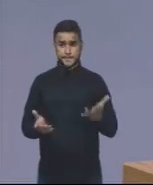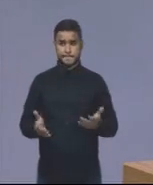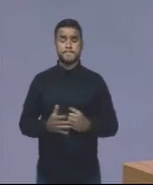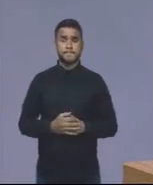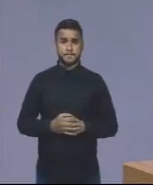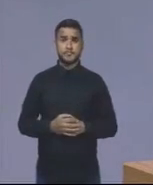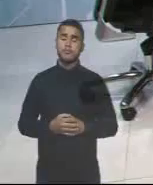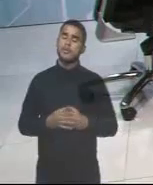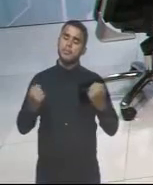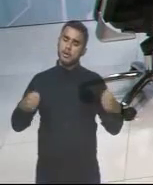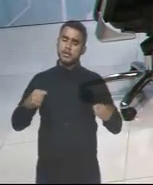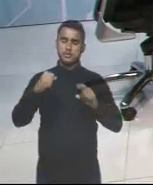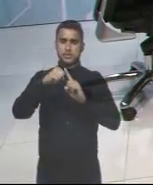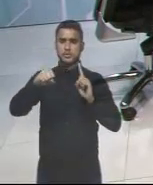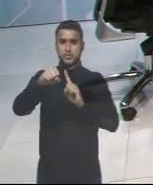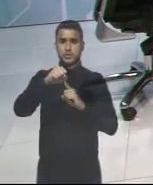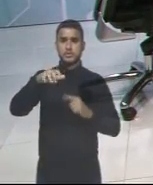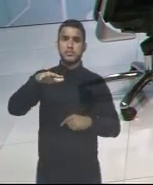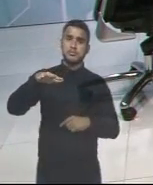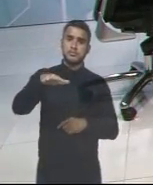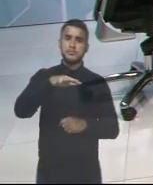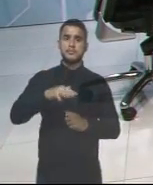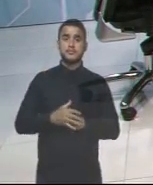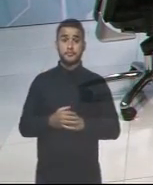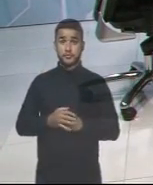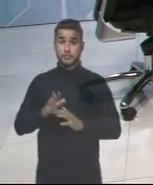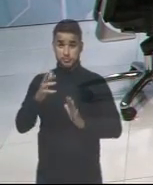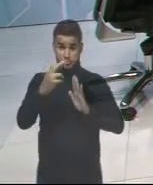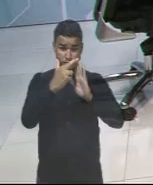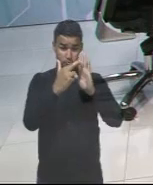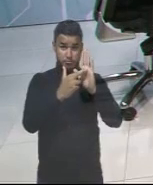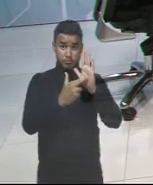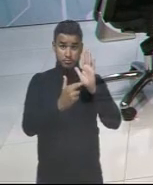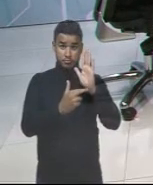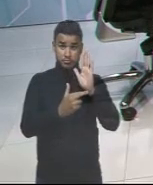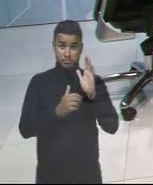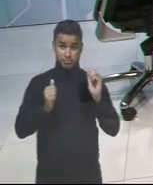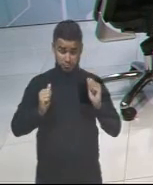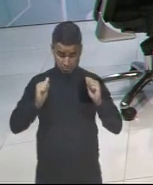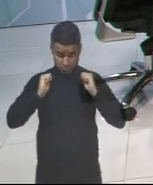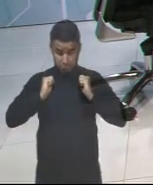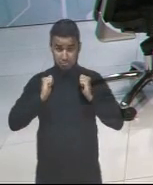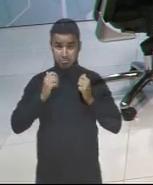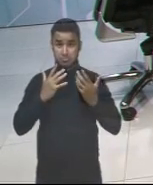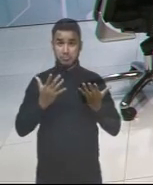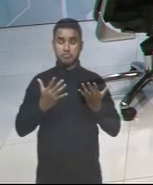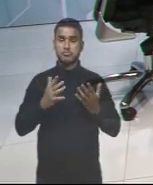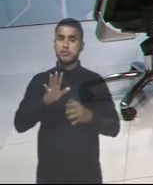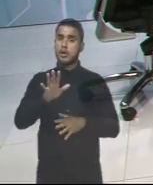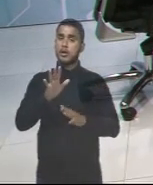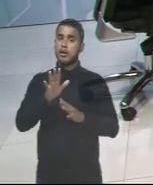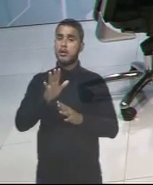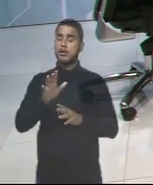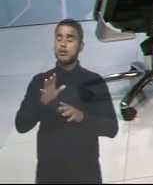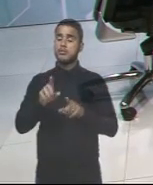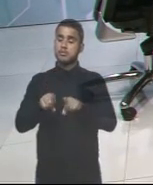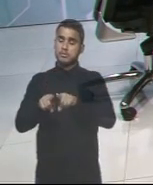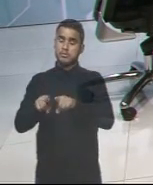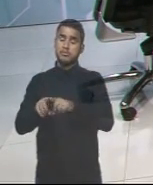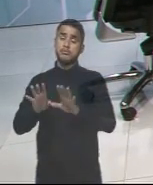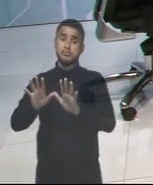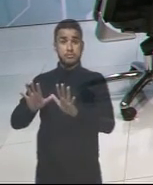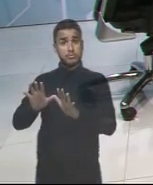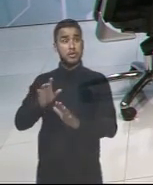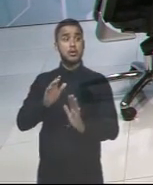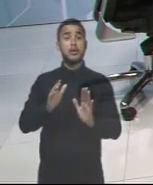lado social também, né? Porque a reforma trabalhista, por exemplo, pode ter sido necessária do ponto